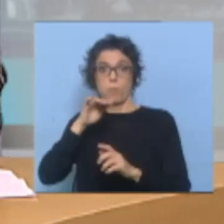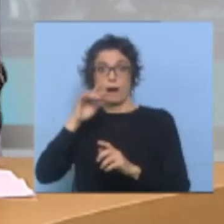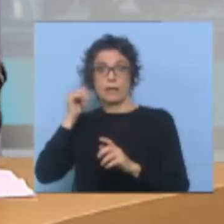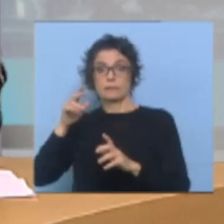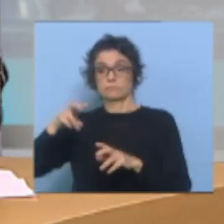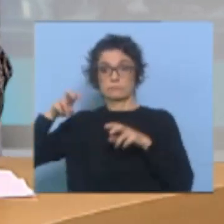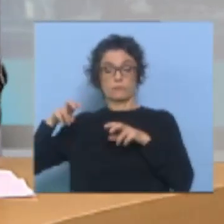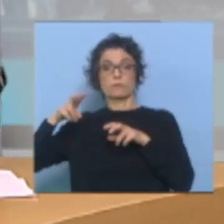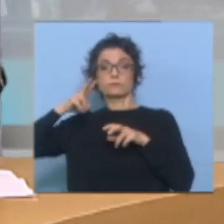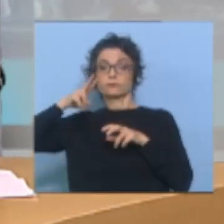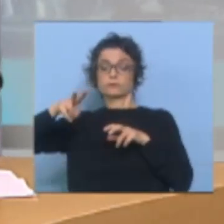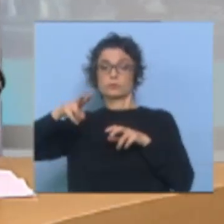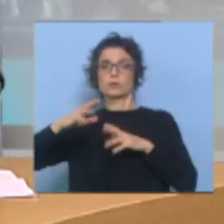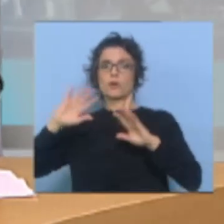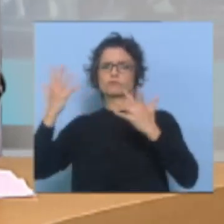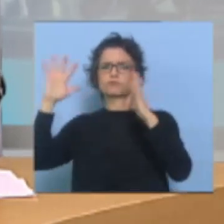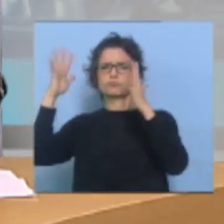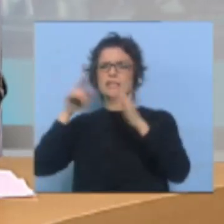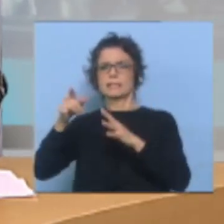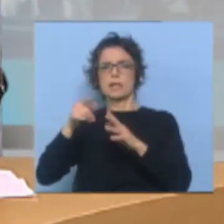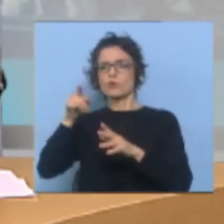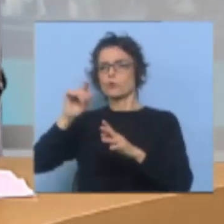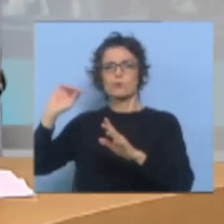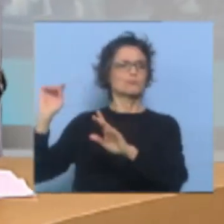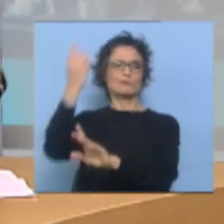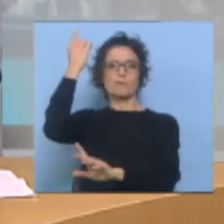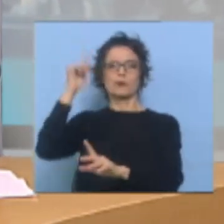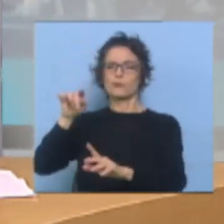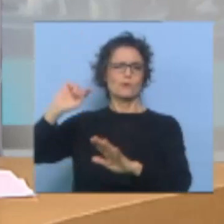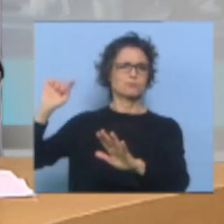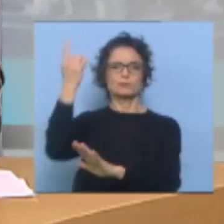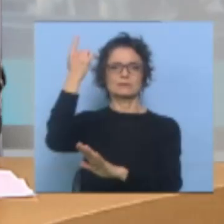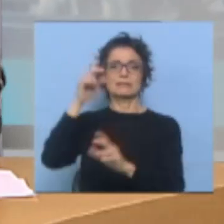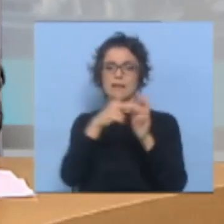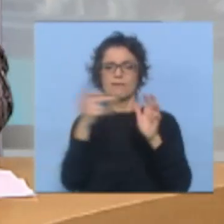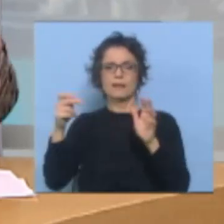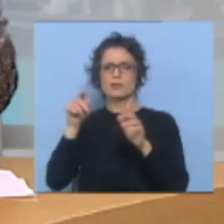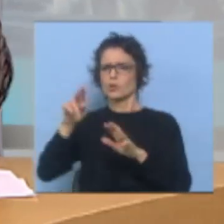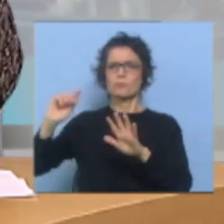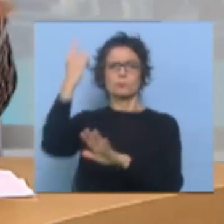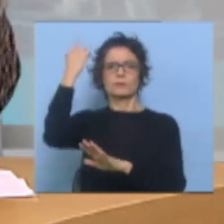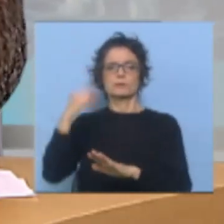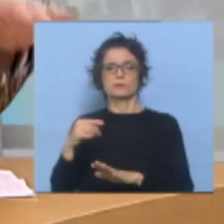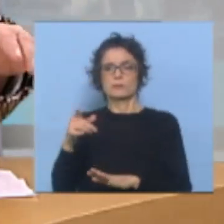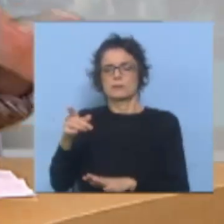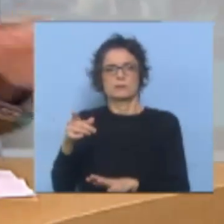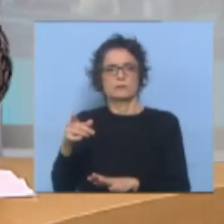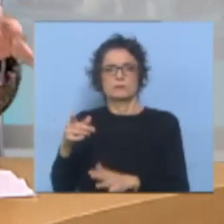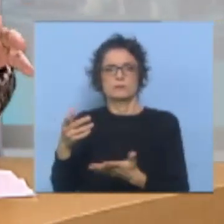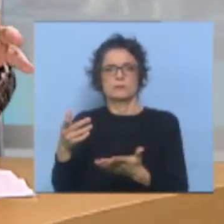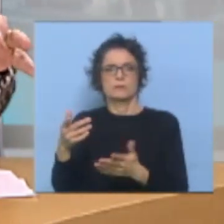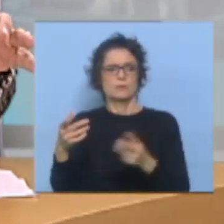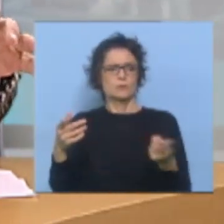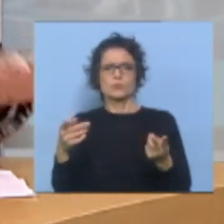Aplaudia sempre com a frase: és o melhor. E isso significava o quê? Quase uma agressão, uma violência para os